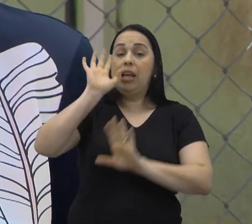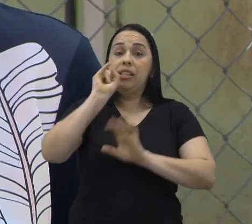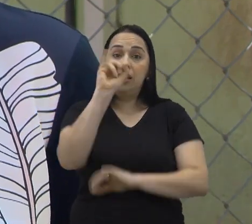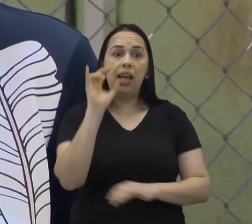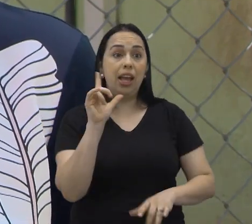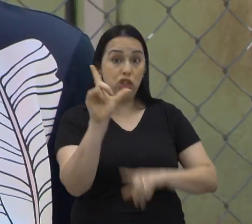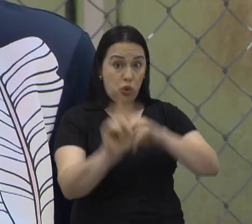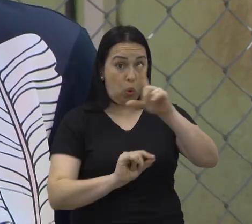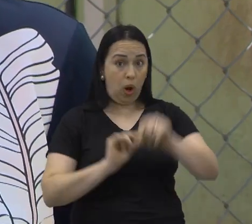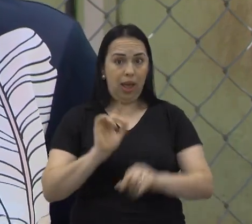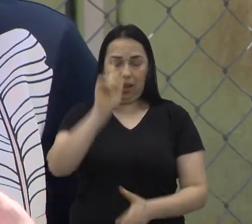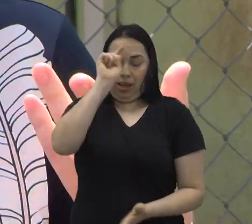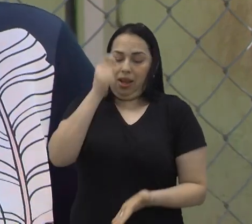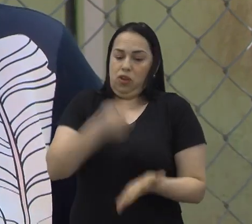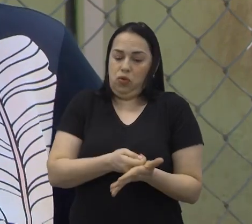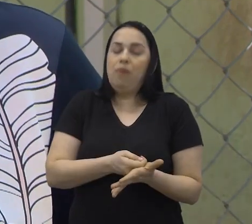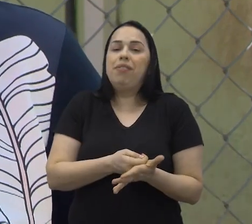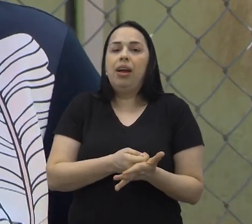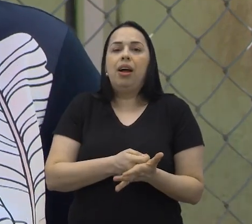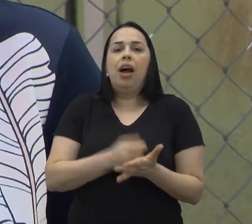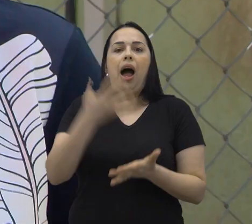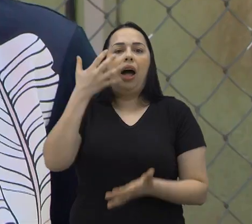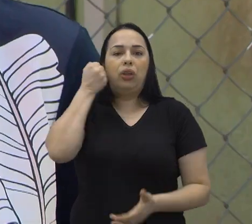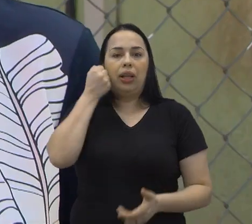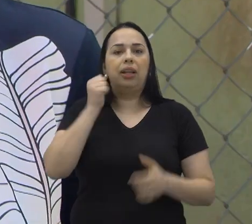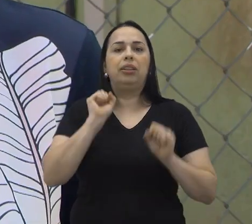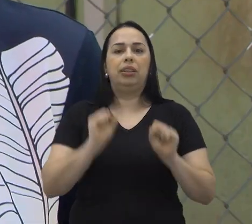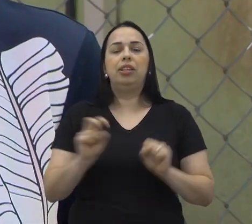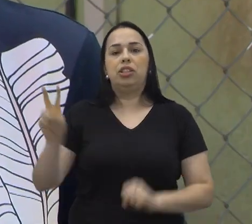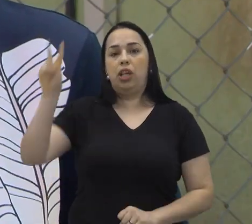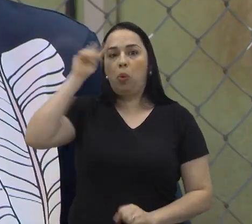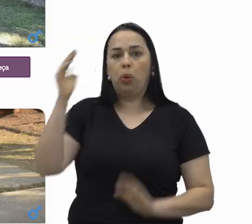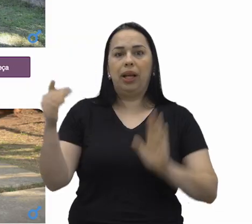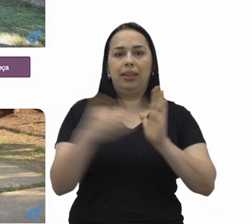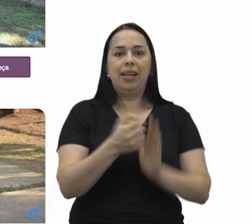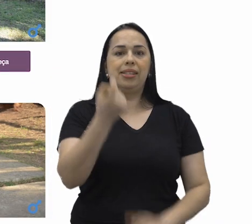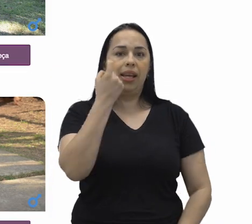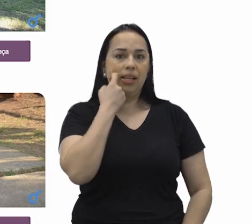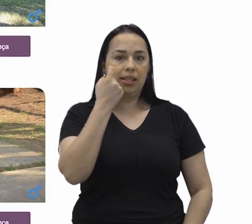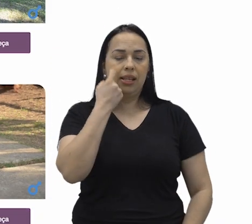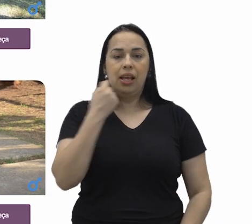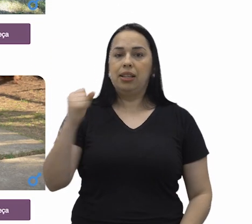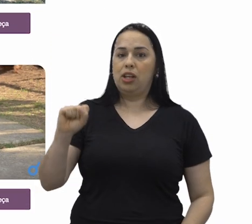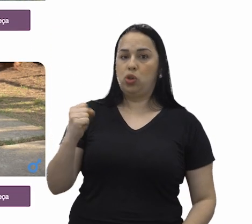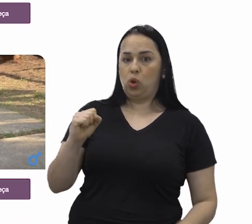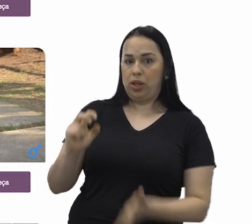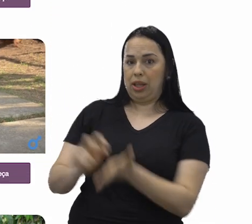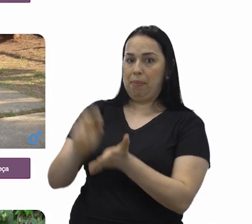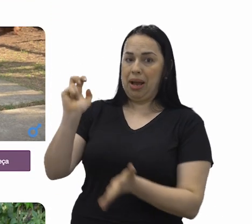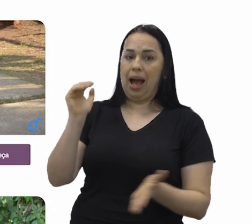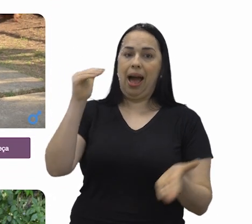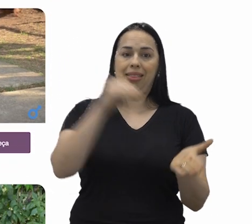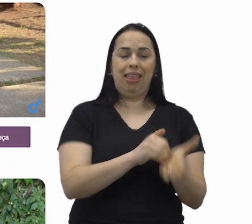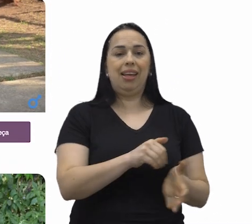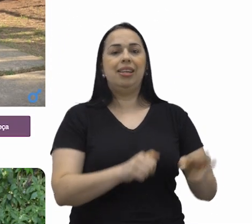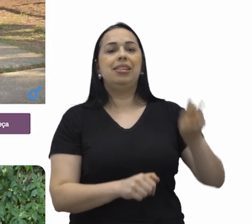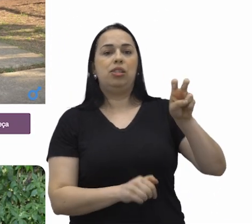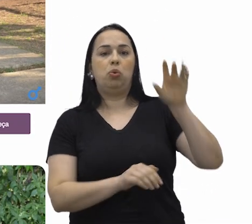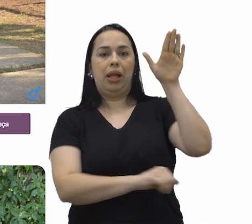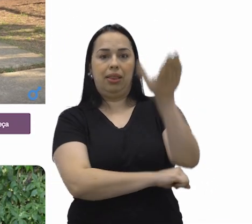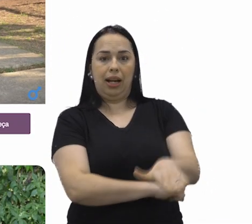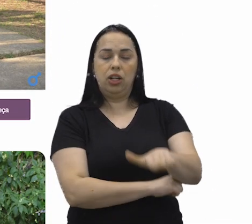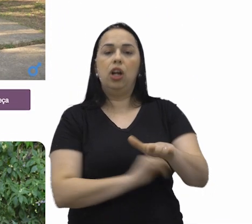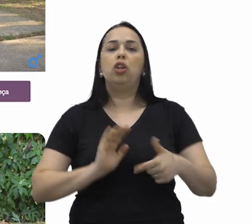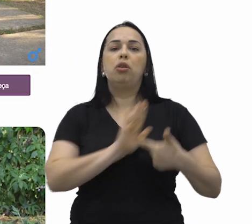optando pela adoção, estamos aqui de portas abertas, de segunda a sexta-feira, das 8h30 às 16 horas, onde a gente apresenta